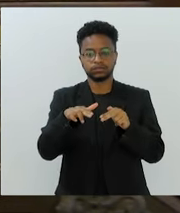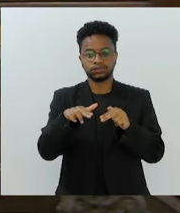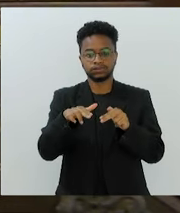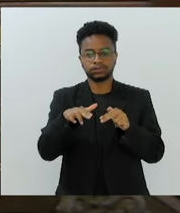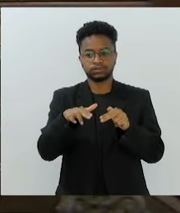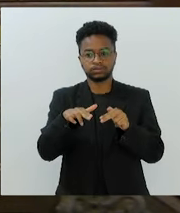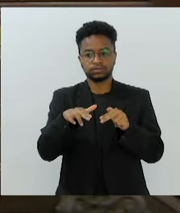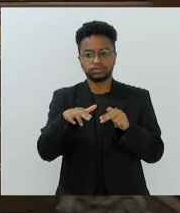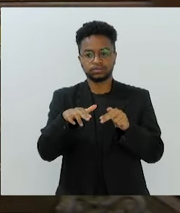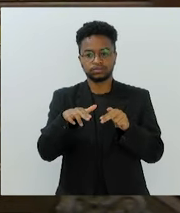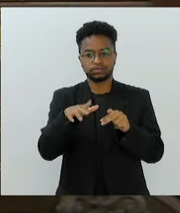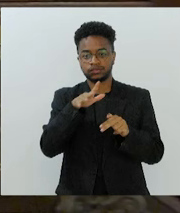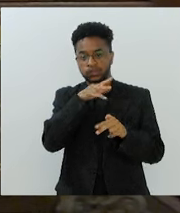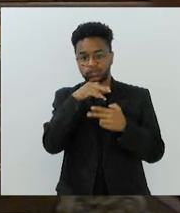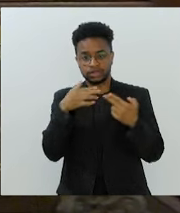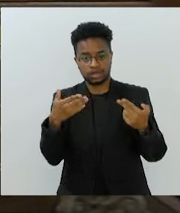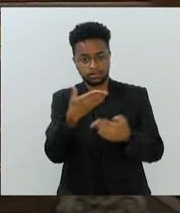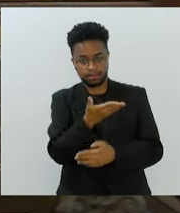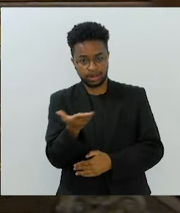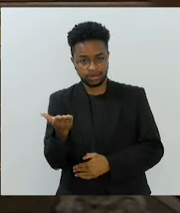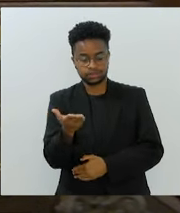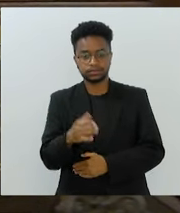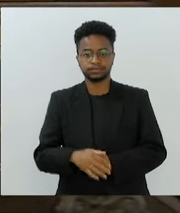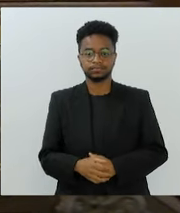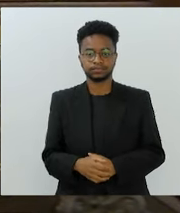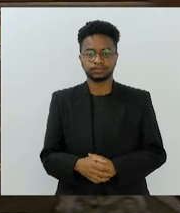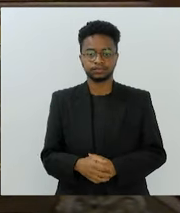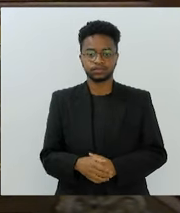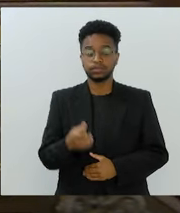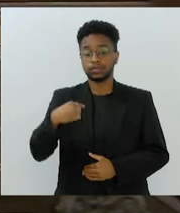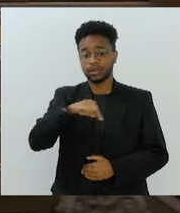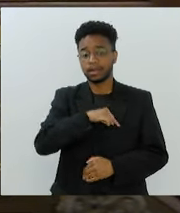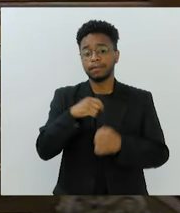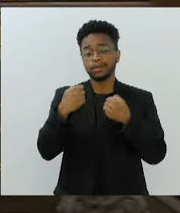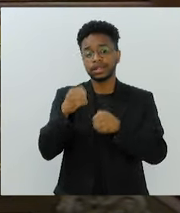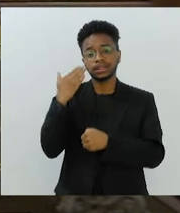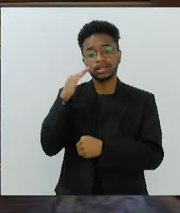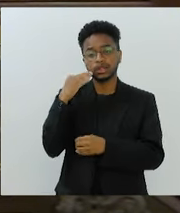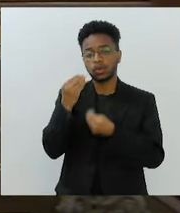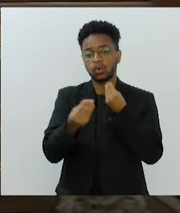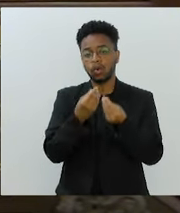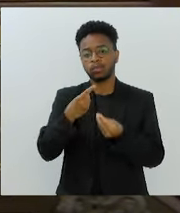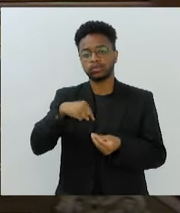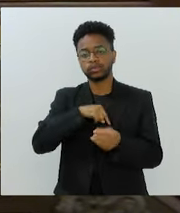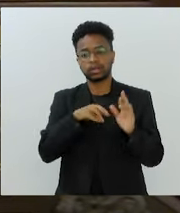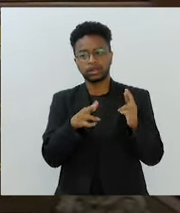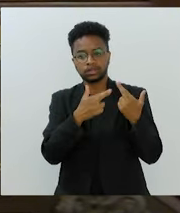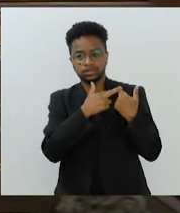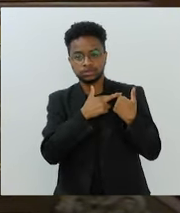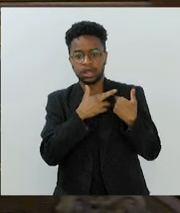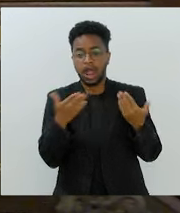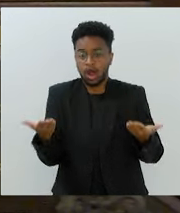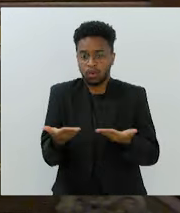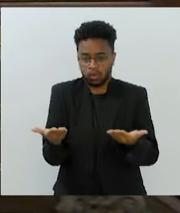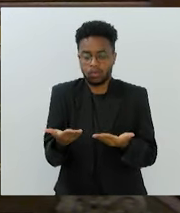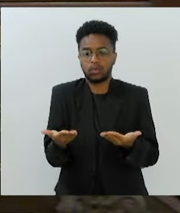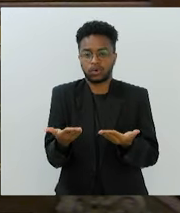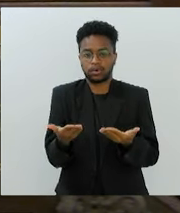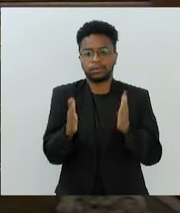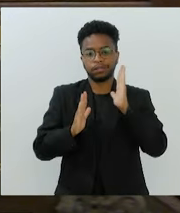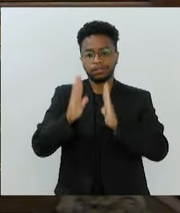cadeia evolutiva. Nós temos que entender a responsabilidade que nos cabe nesse momento de